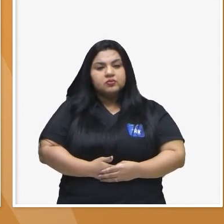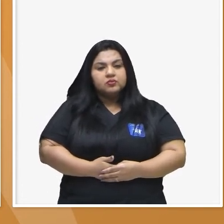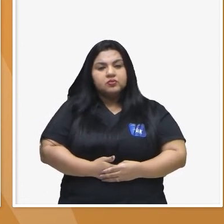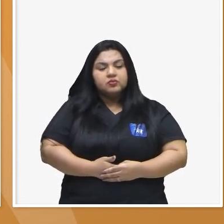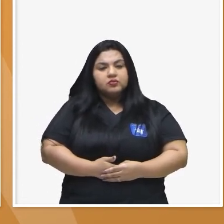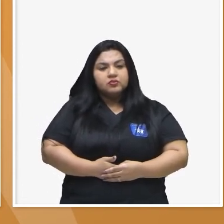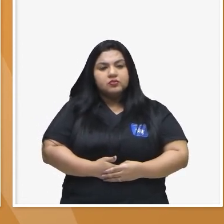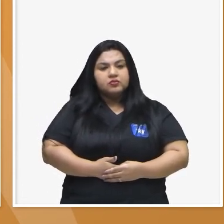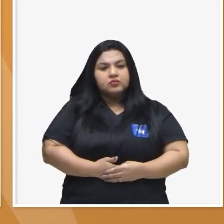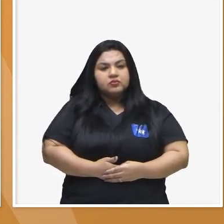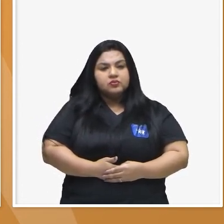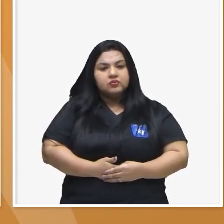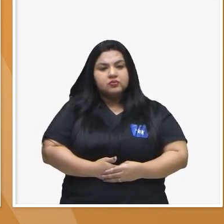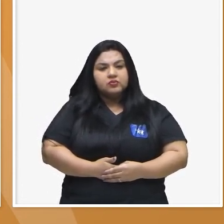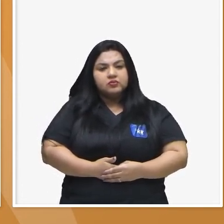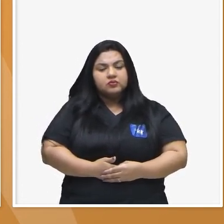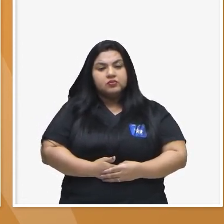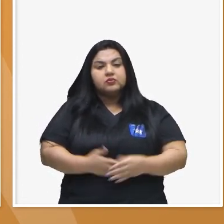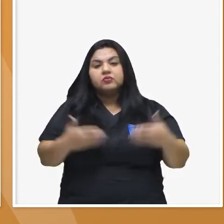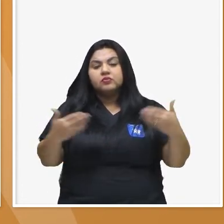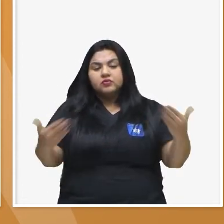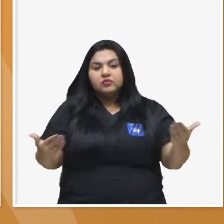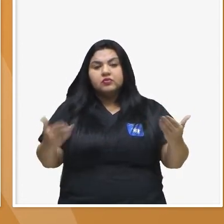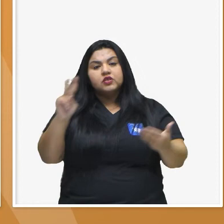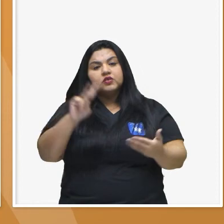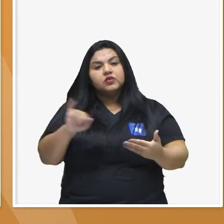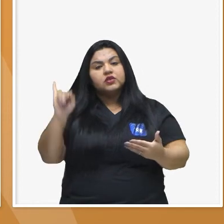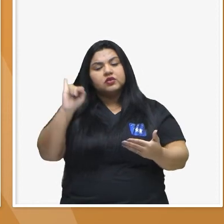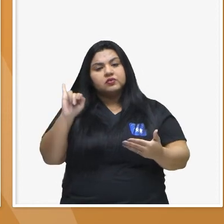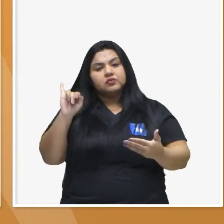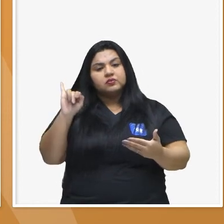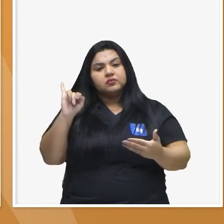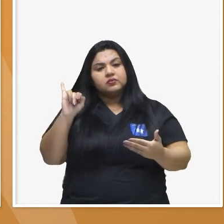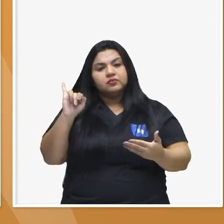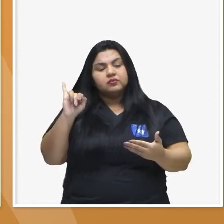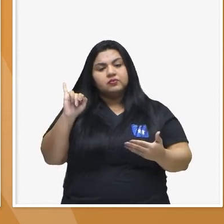e aqui, o Hegel ele vai